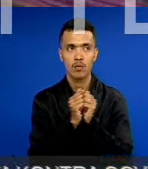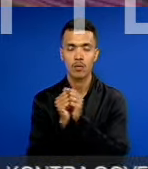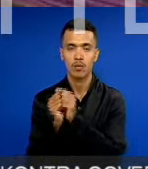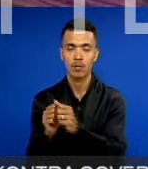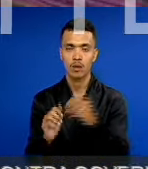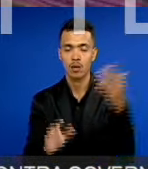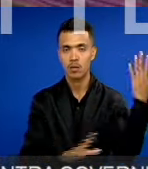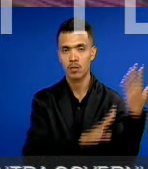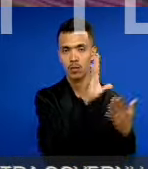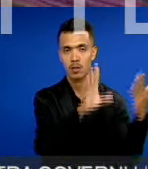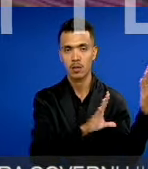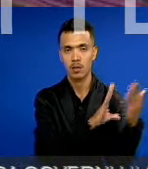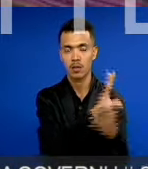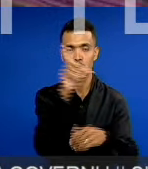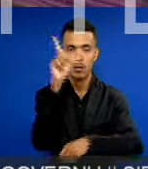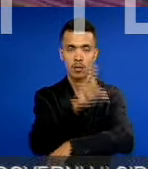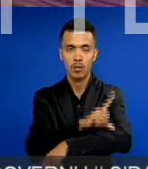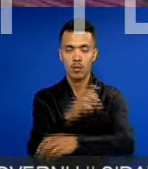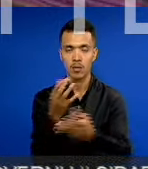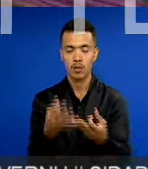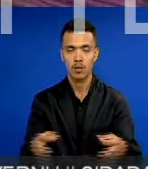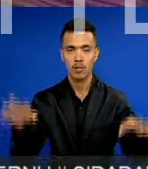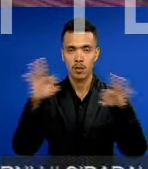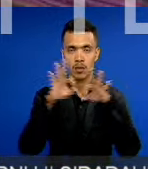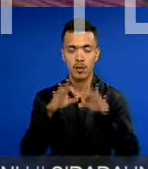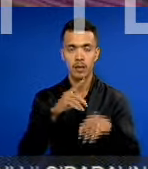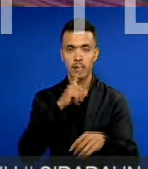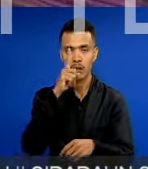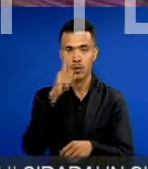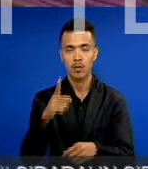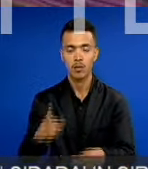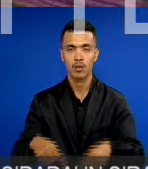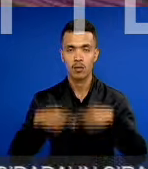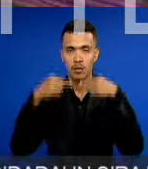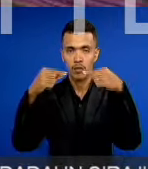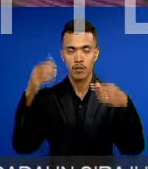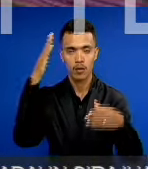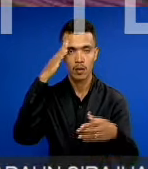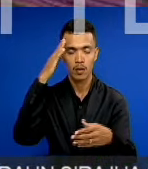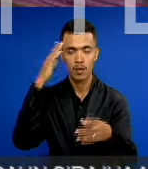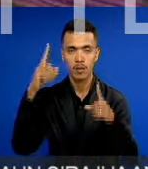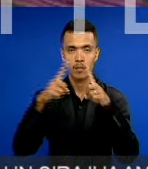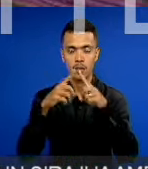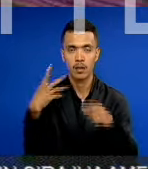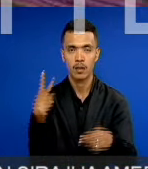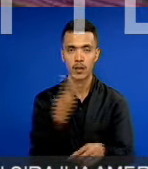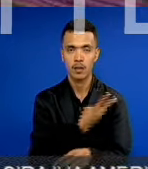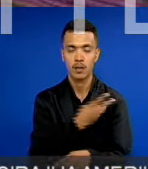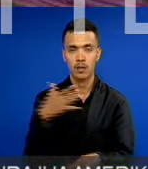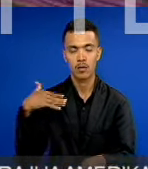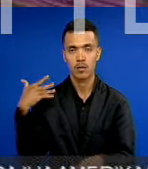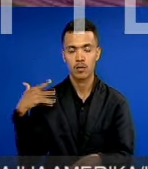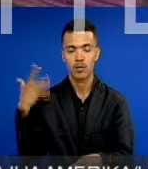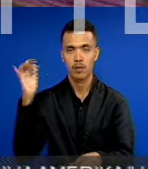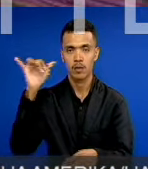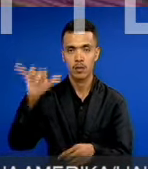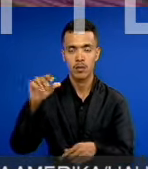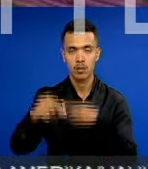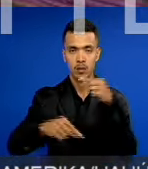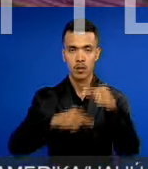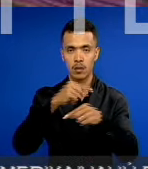celebra. Loro ina nebe mak importante te pebes atu fohano ricas vale lili ube ita. Jovem sira, geração